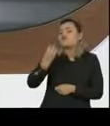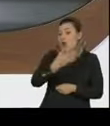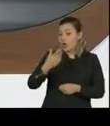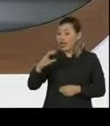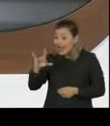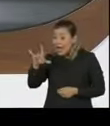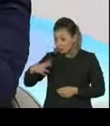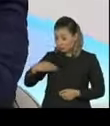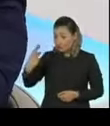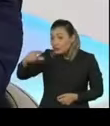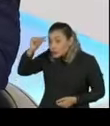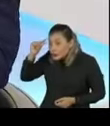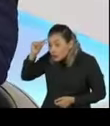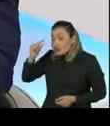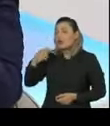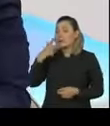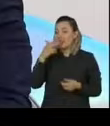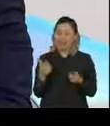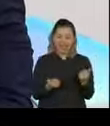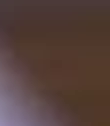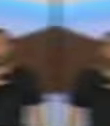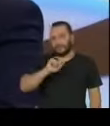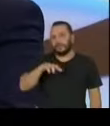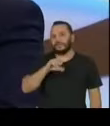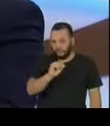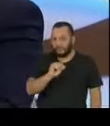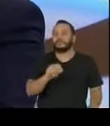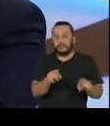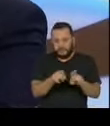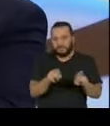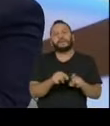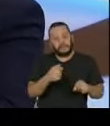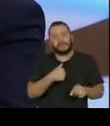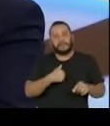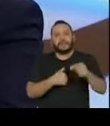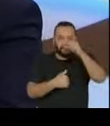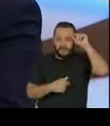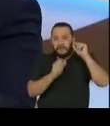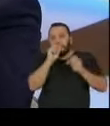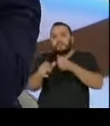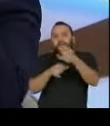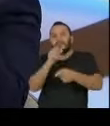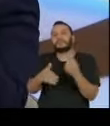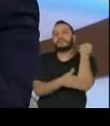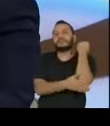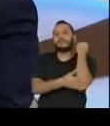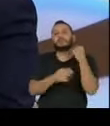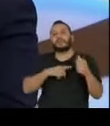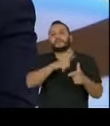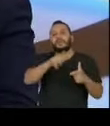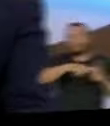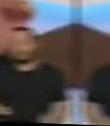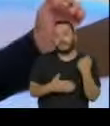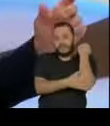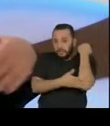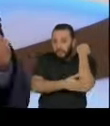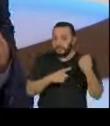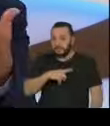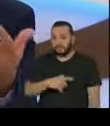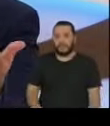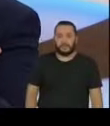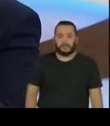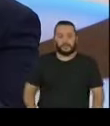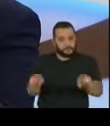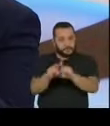dentro do carro com um drone, parecia uma criança brincando com aquele drone, pelo Carlos o tempo inteiro, por ciúmes. É um rapaz que tem problemas graves psicológicos.